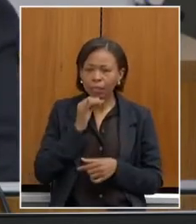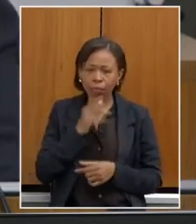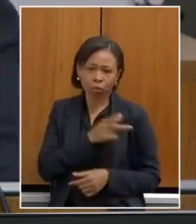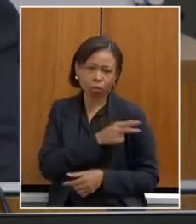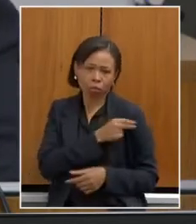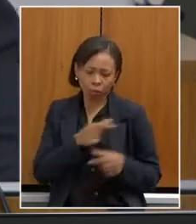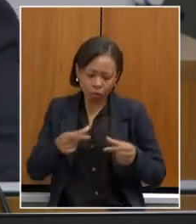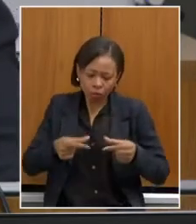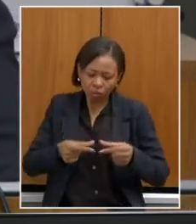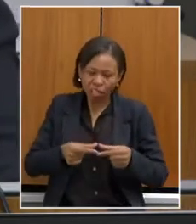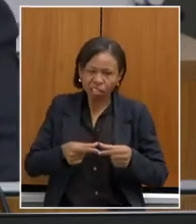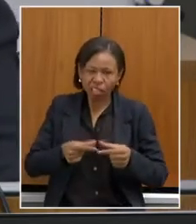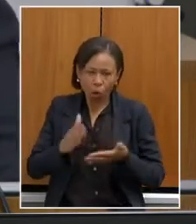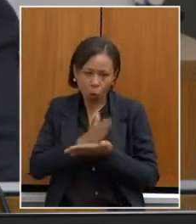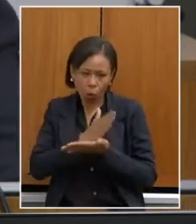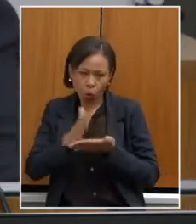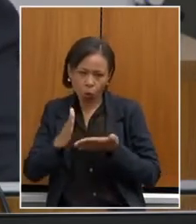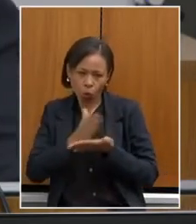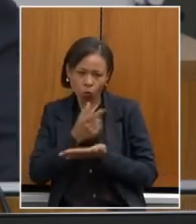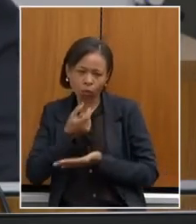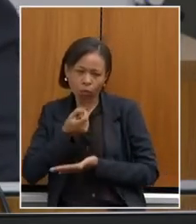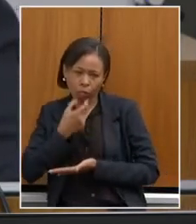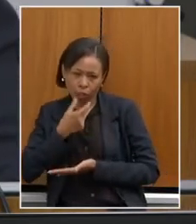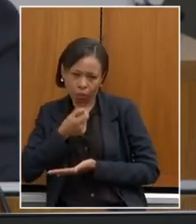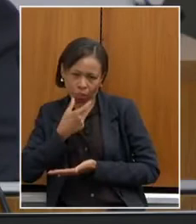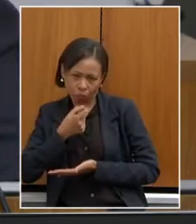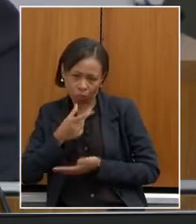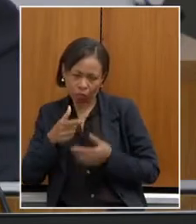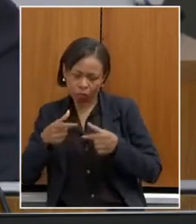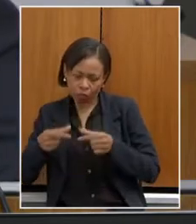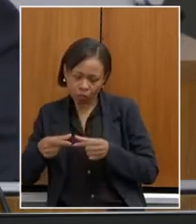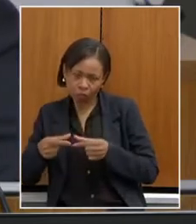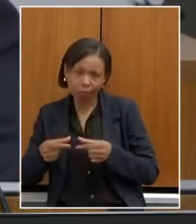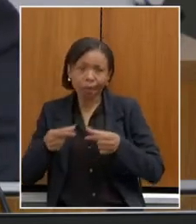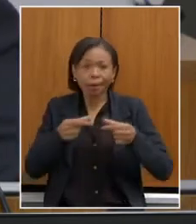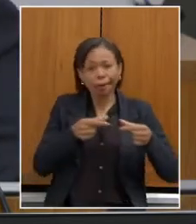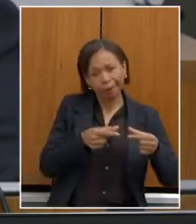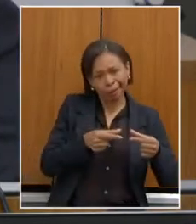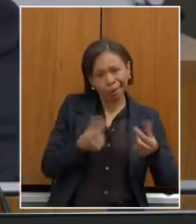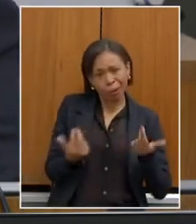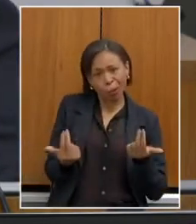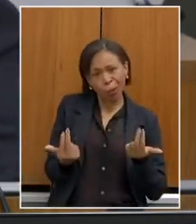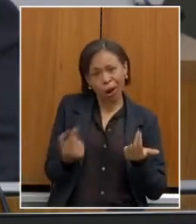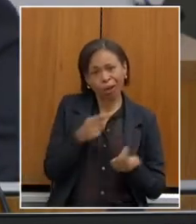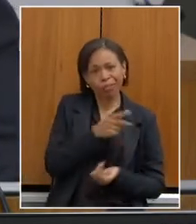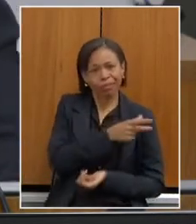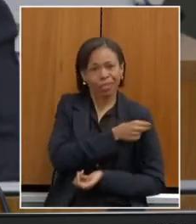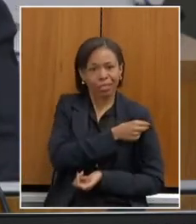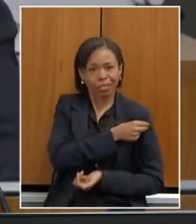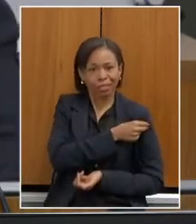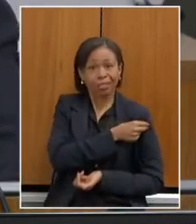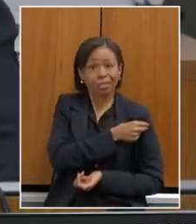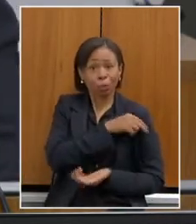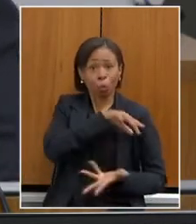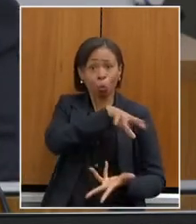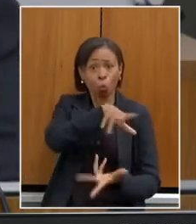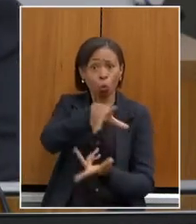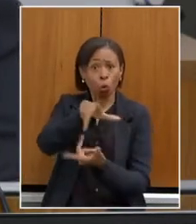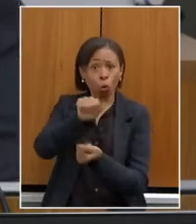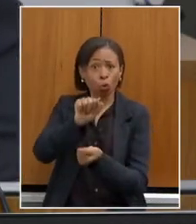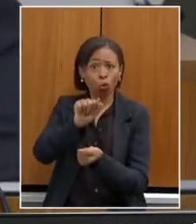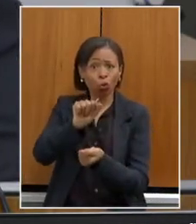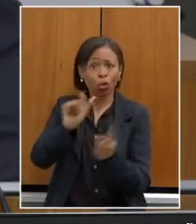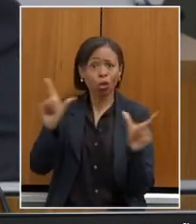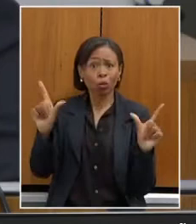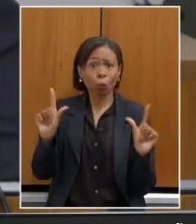medicamentos como midazolam é a mesma ampola utilizada na vacina então está faltando ampola no mundo ou seja são vários problemas